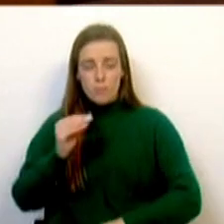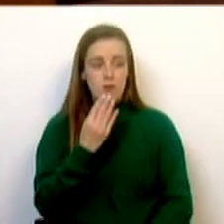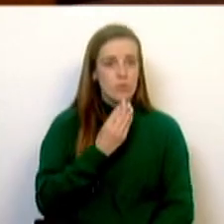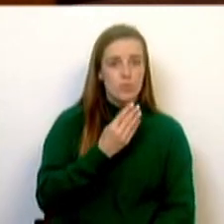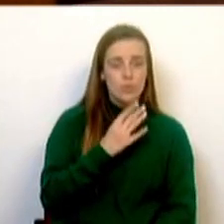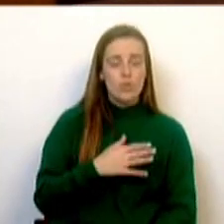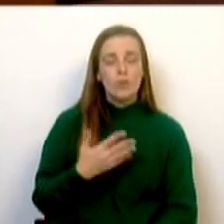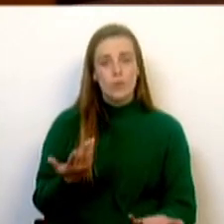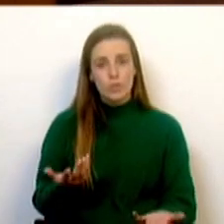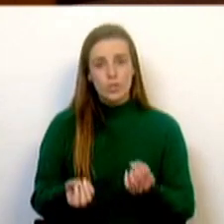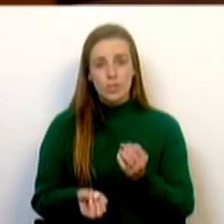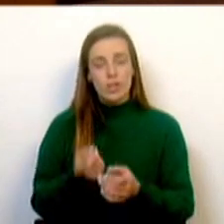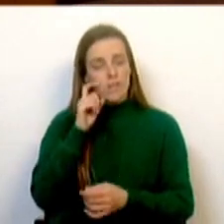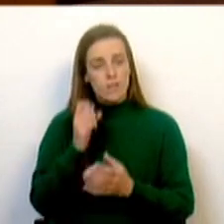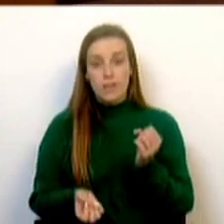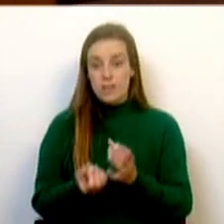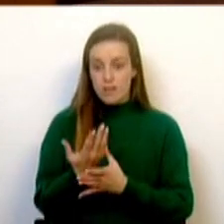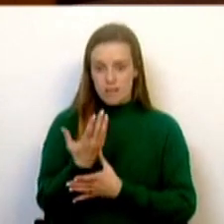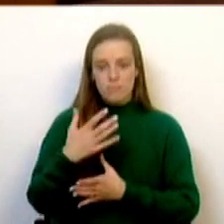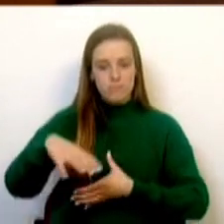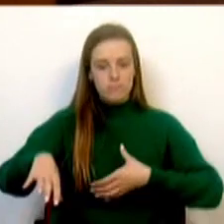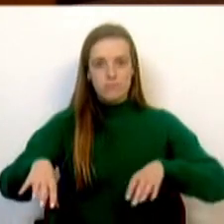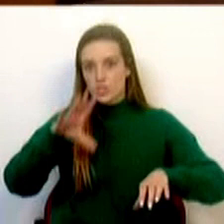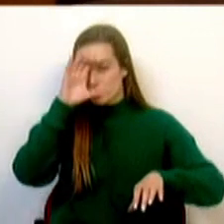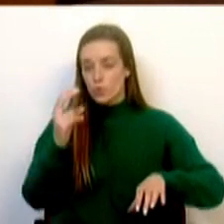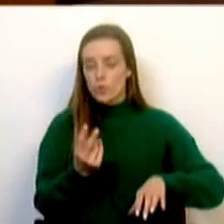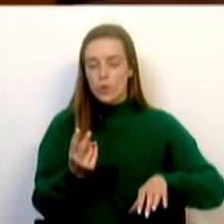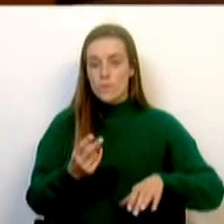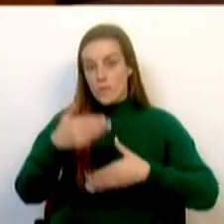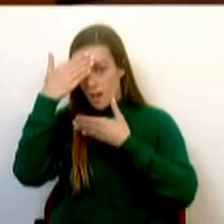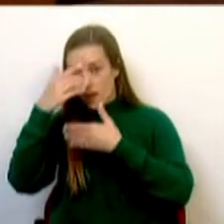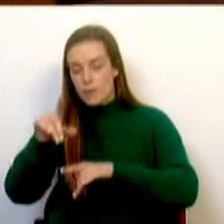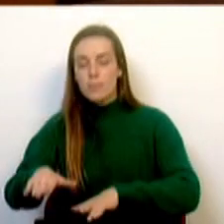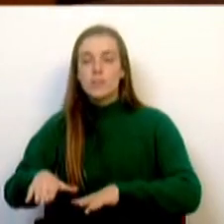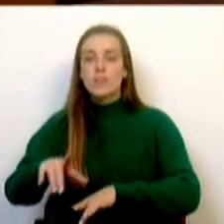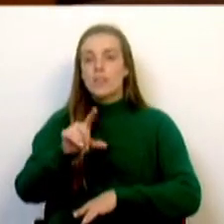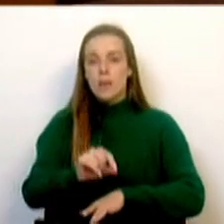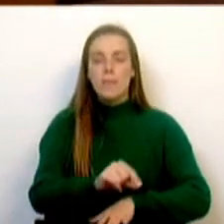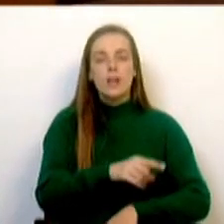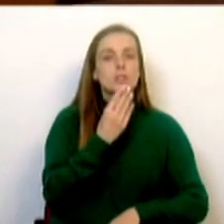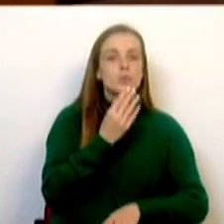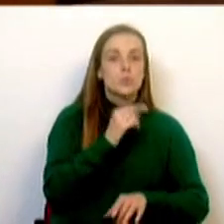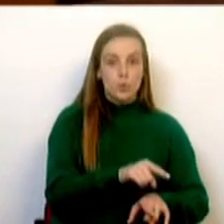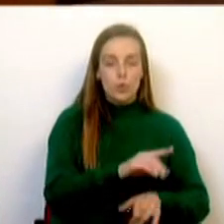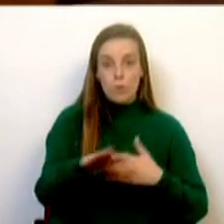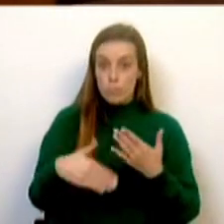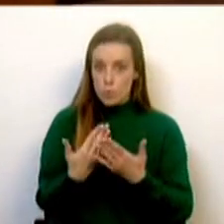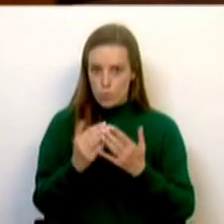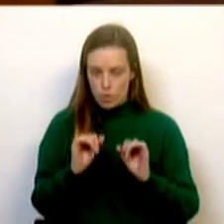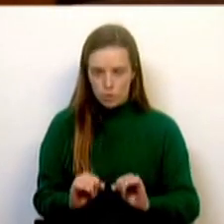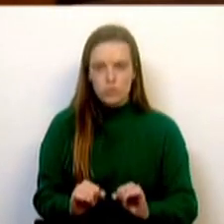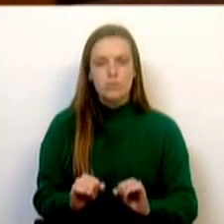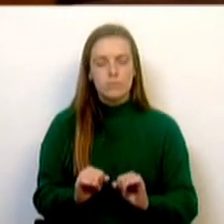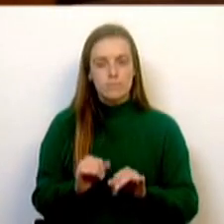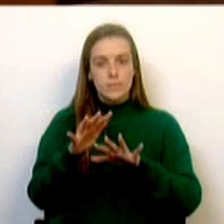a criação de dois Estados, um árabe e um judeu. Essa proposta de partilha da Palestina foi aprovada pela